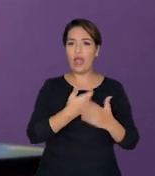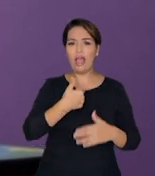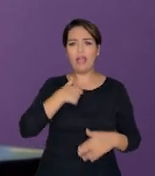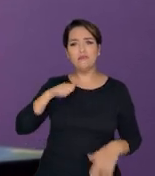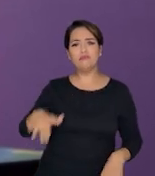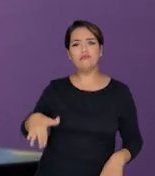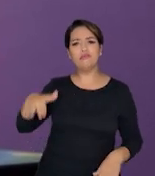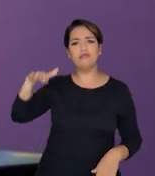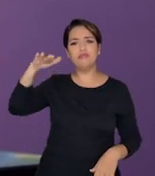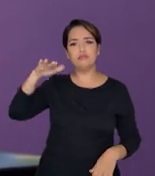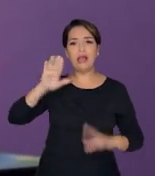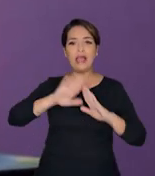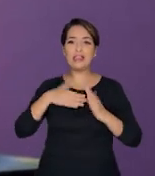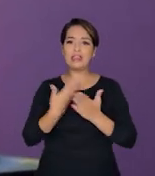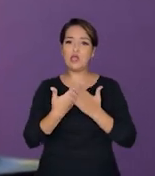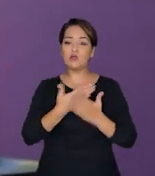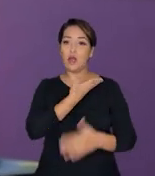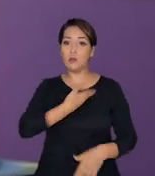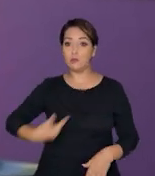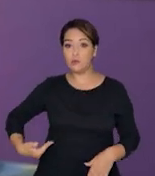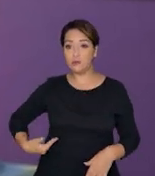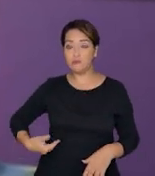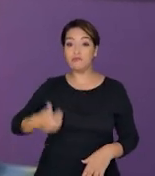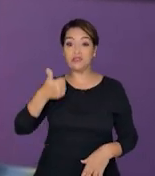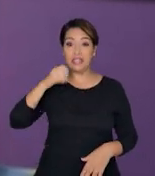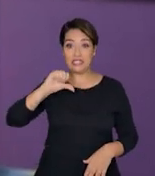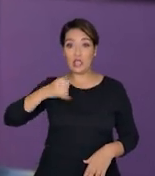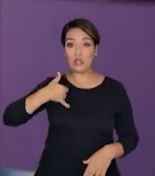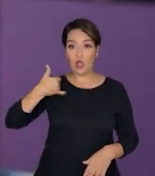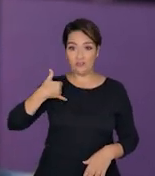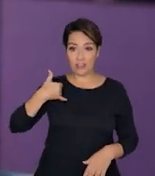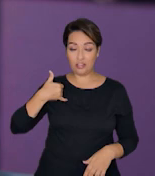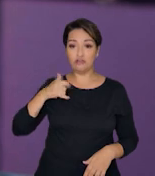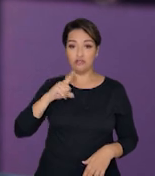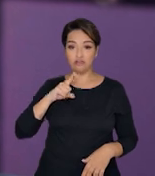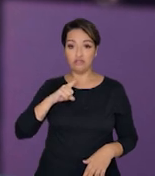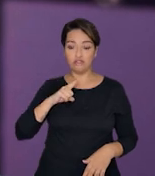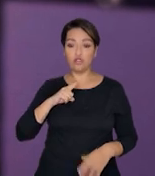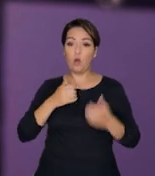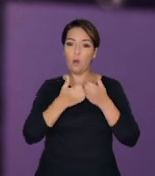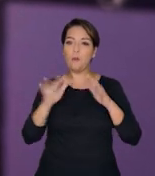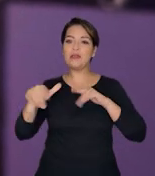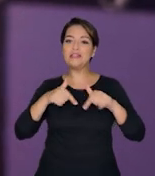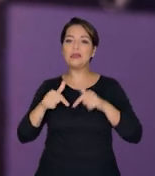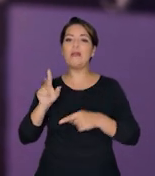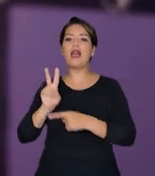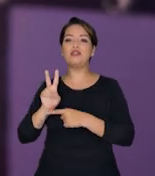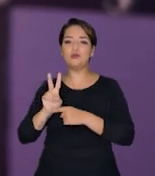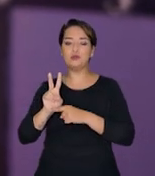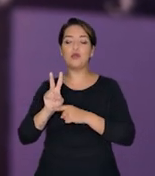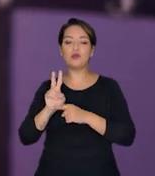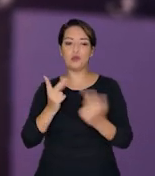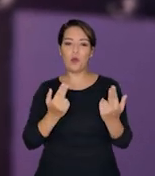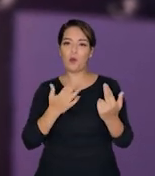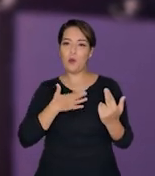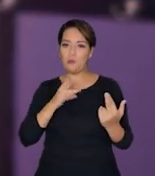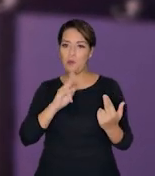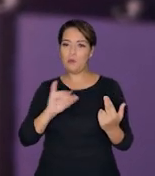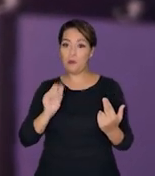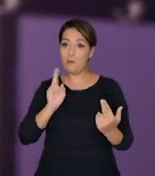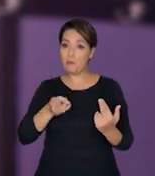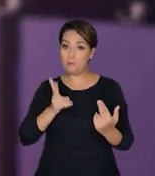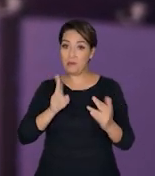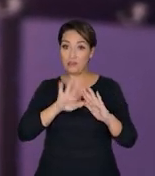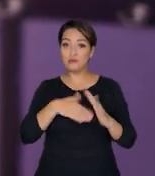sou filho da escola pública. E quando eu tinha 19 anos, eu comecei a trabalhar como inspetor na mesma escola que meu pai